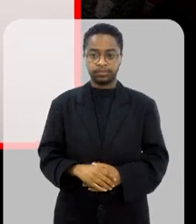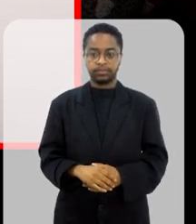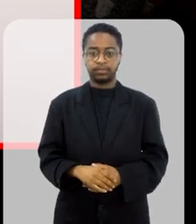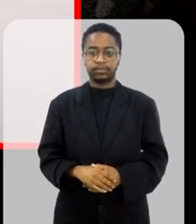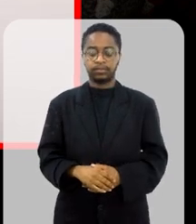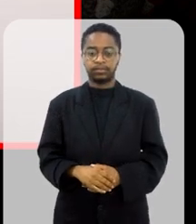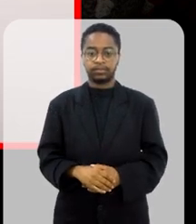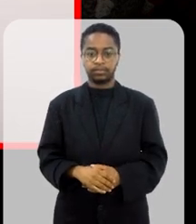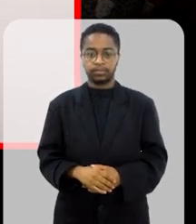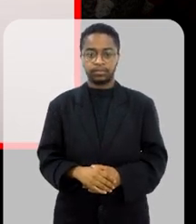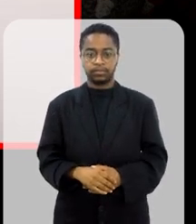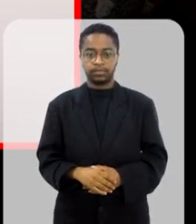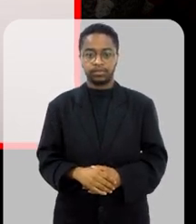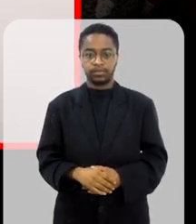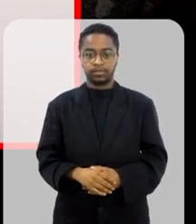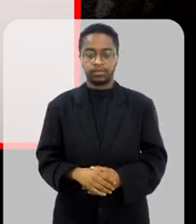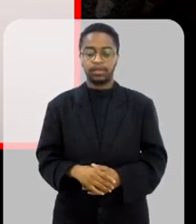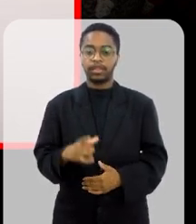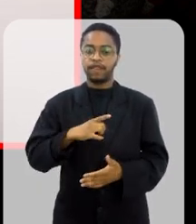@reumatologista,